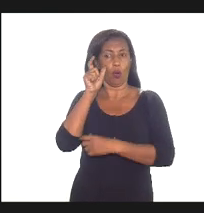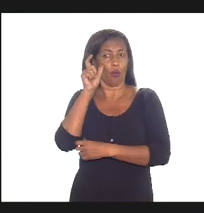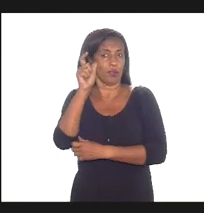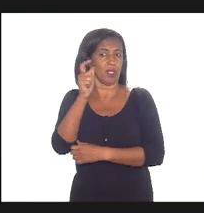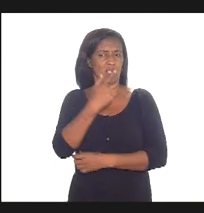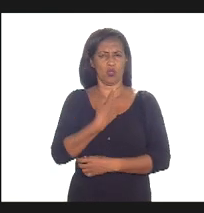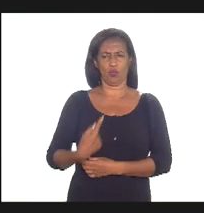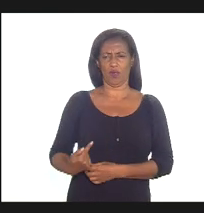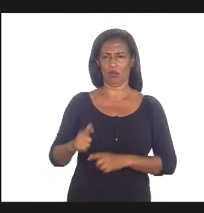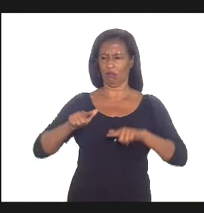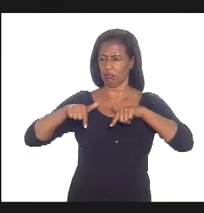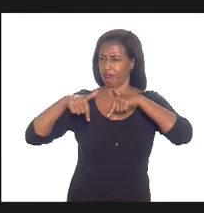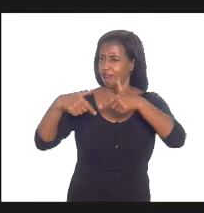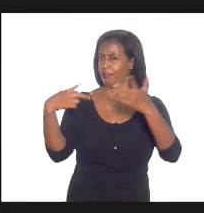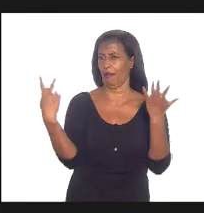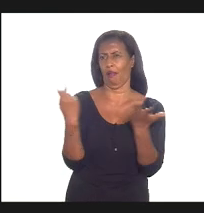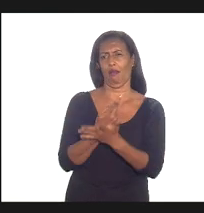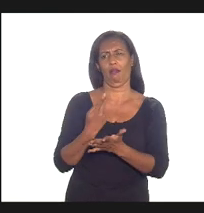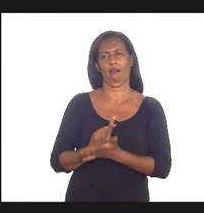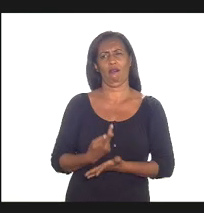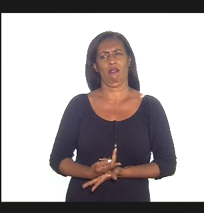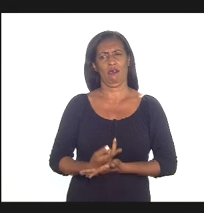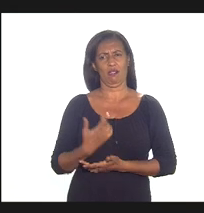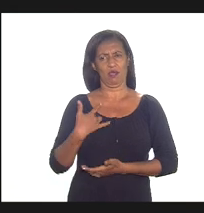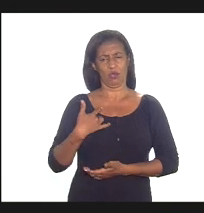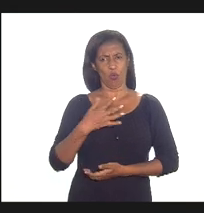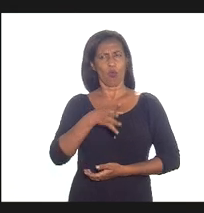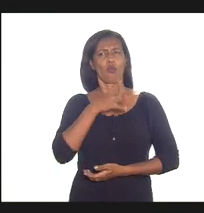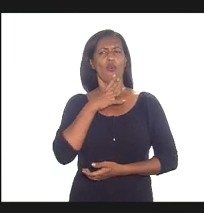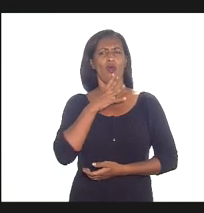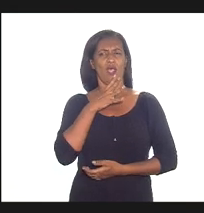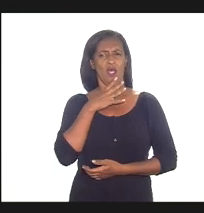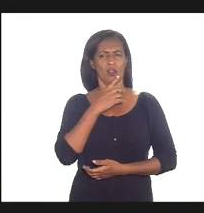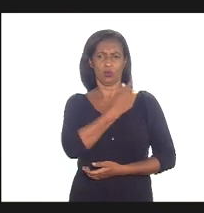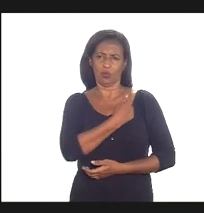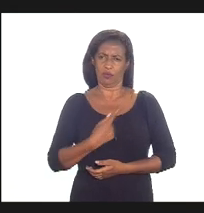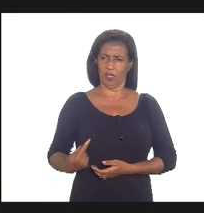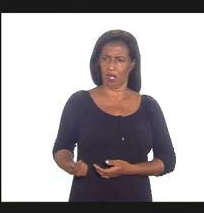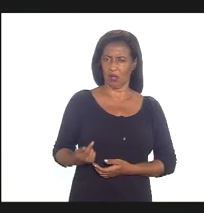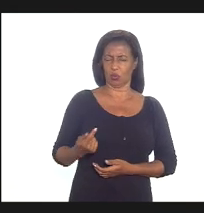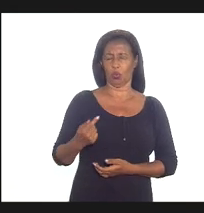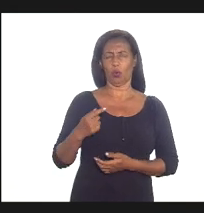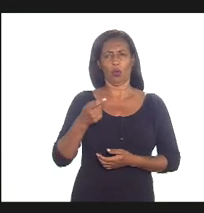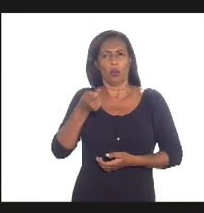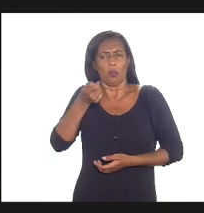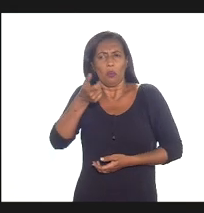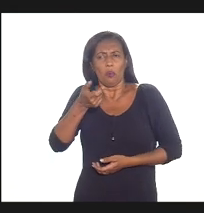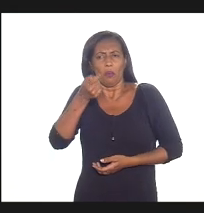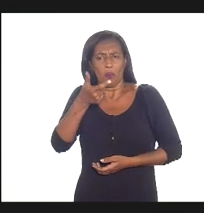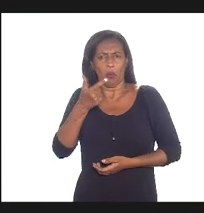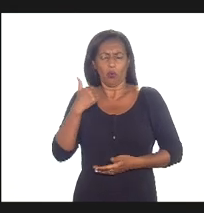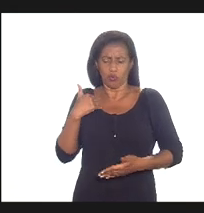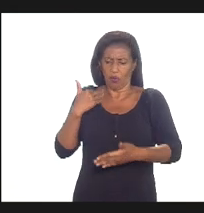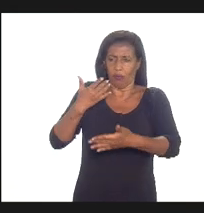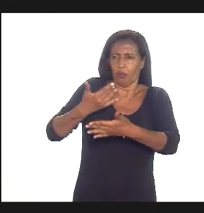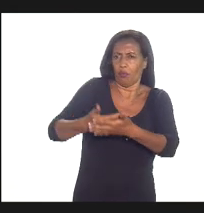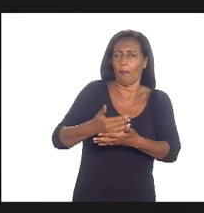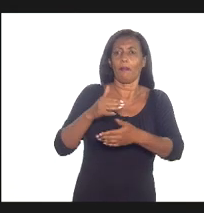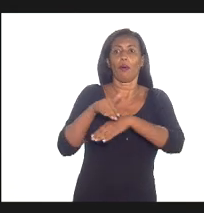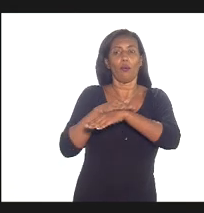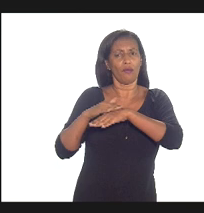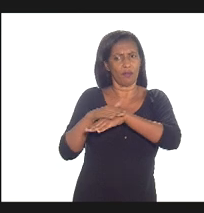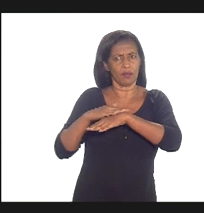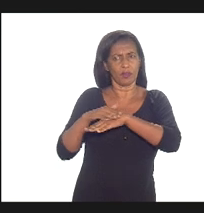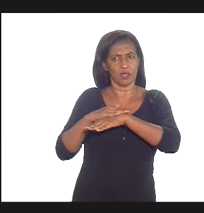está agindo errado. Eu conheço o governador superficialmente, inclusive semana retrasada estive com ele para discutir questão da SEDAI,